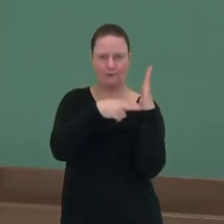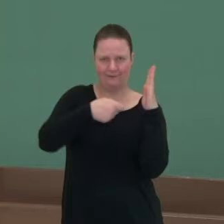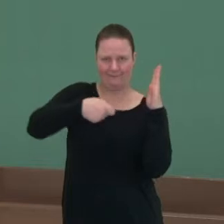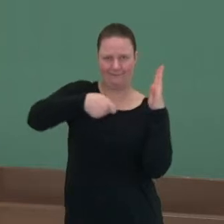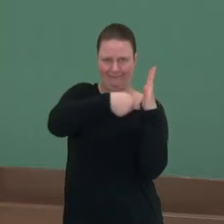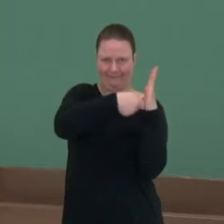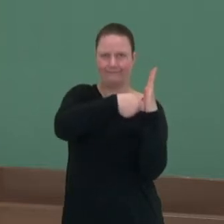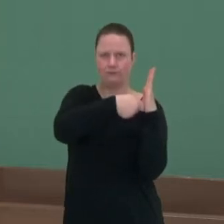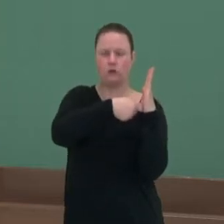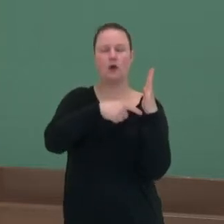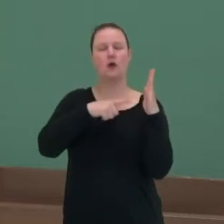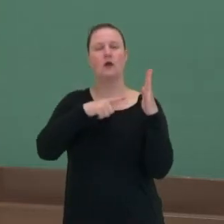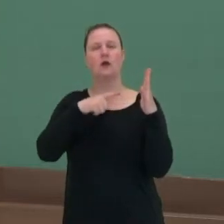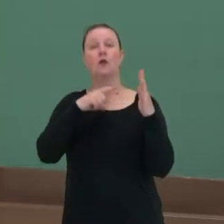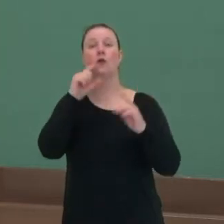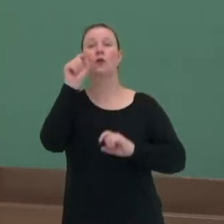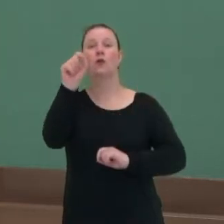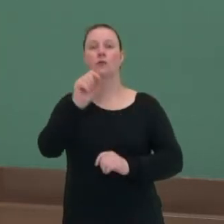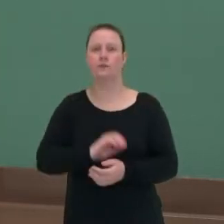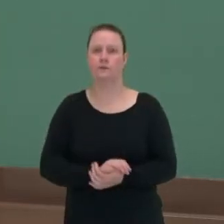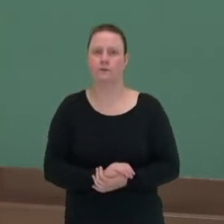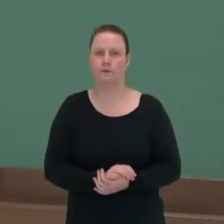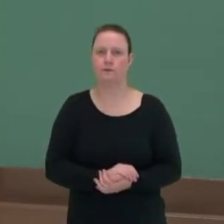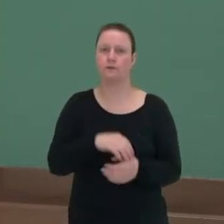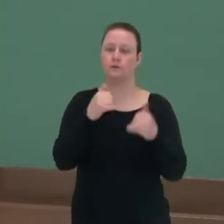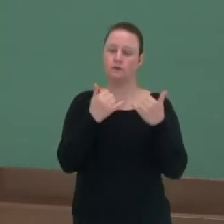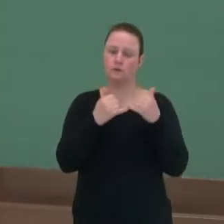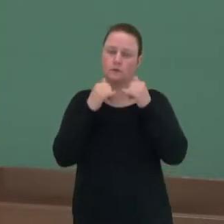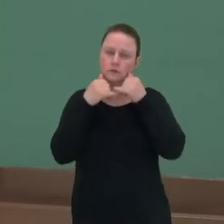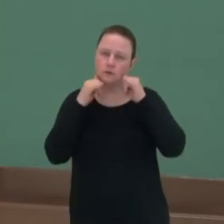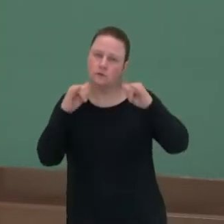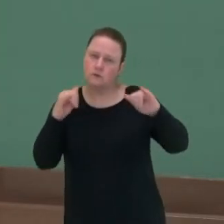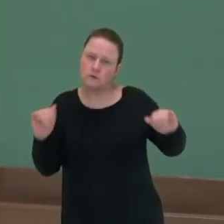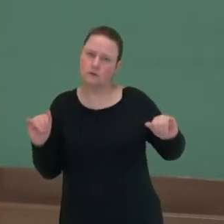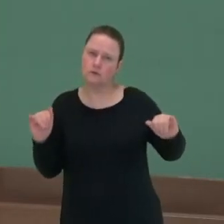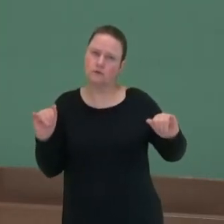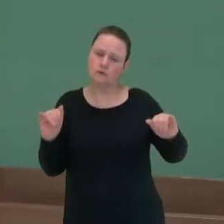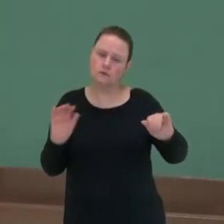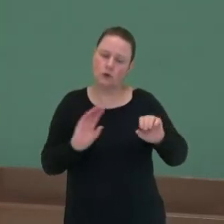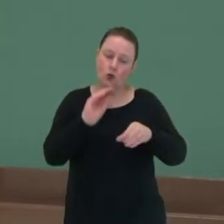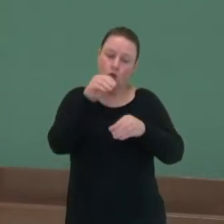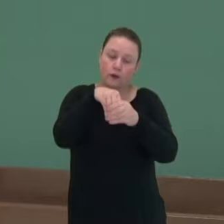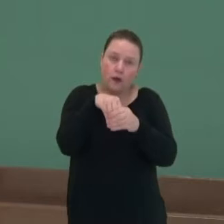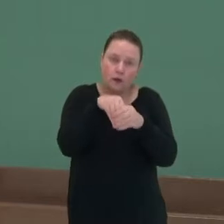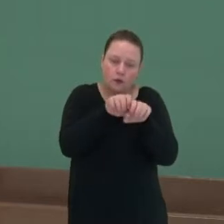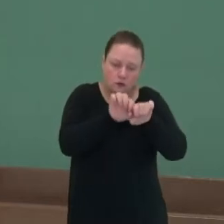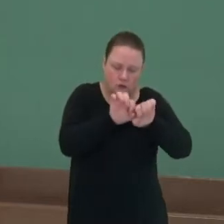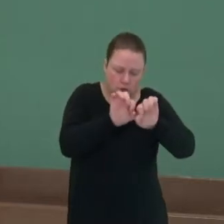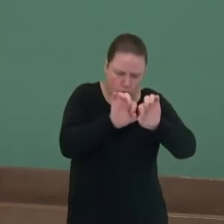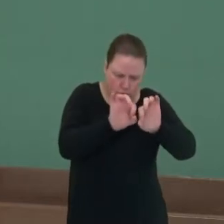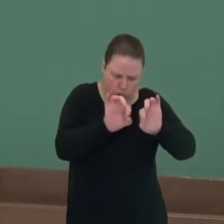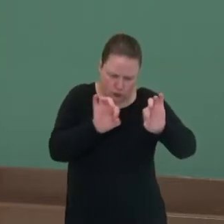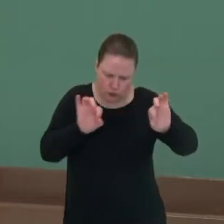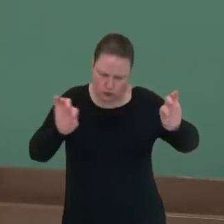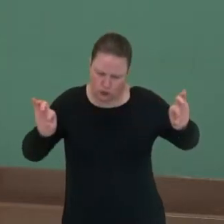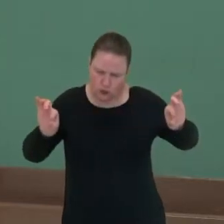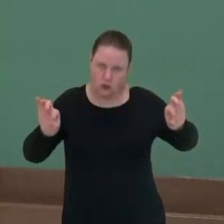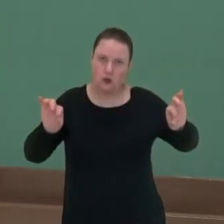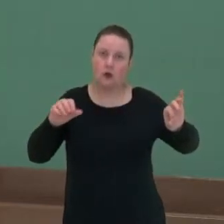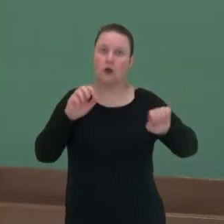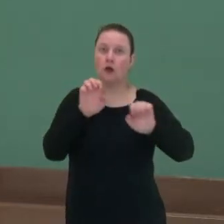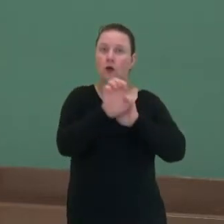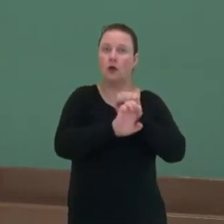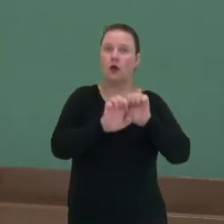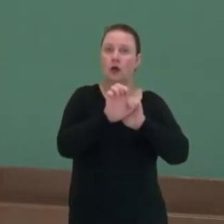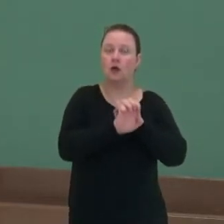Essa onda eletromagnética vai passar pelo interior desse fio. E os elétrons que compõem esse fio